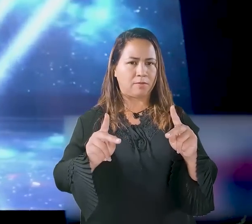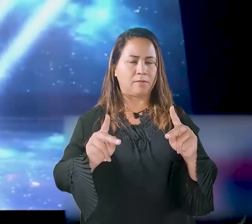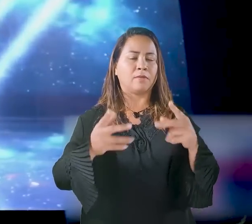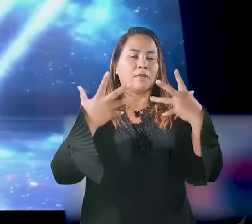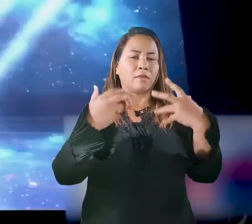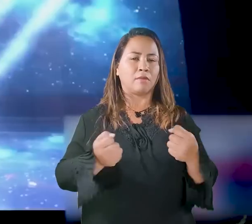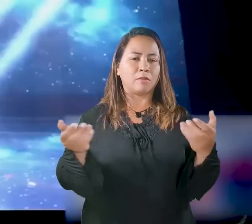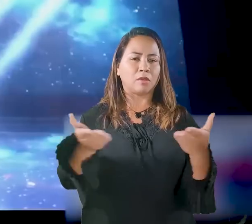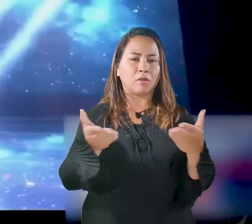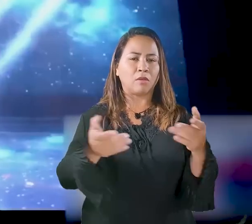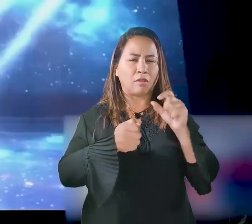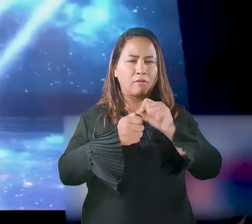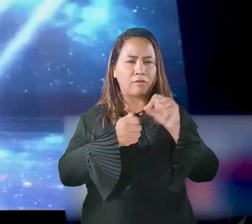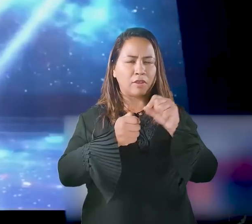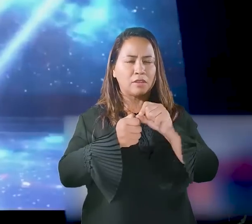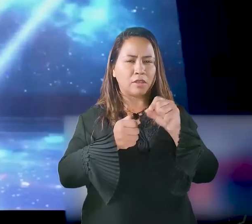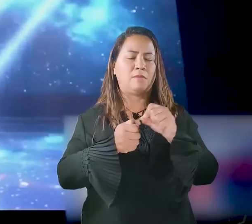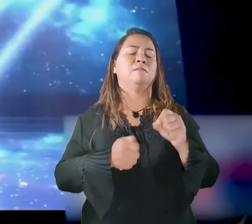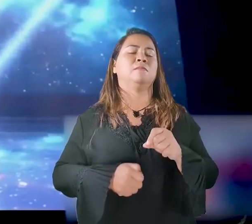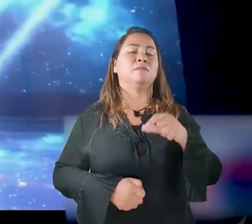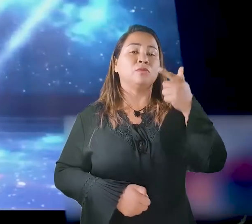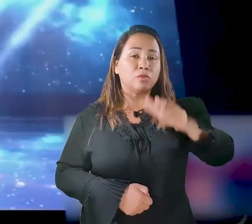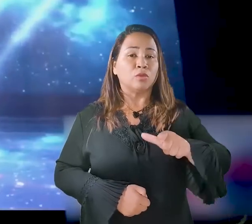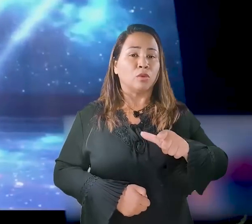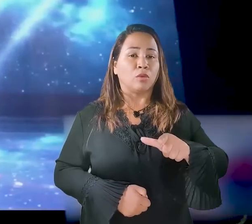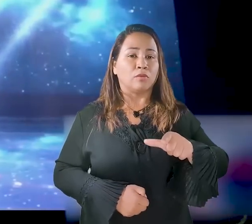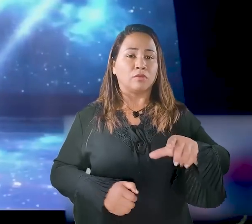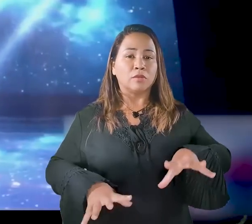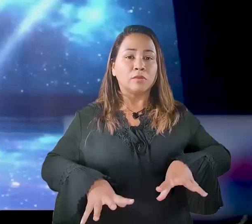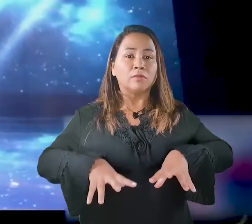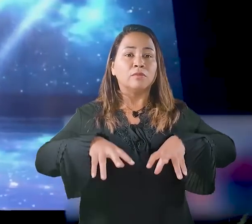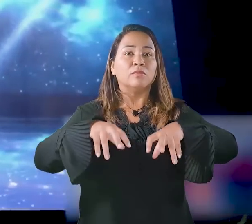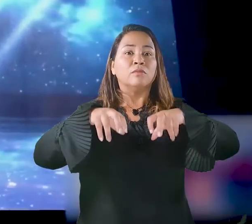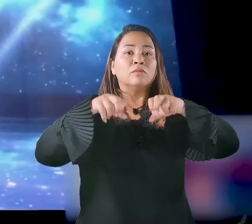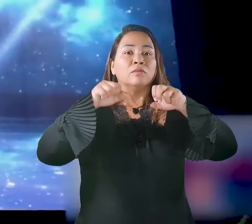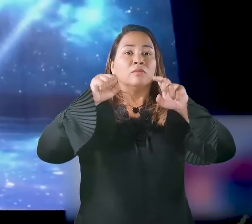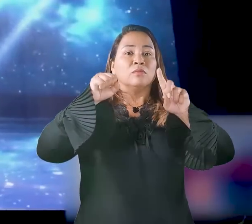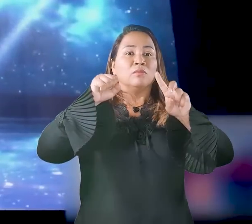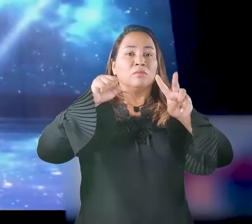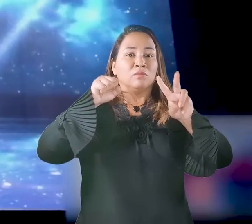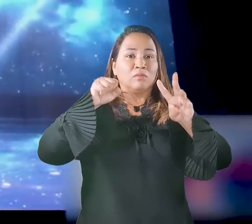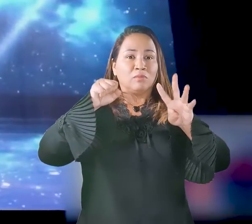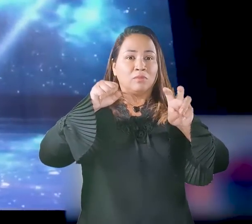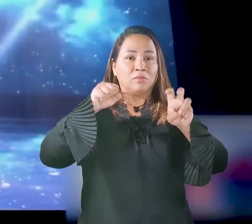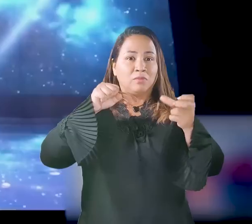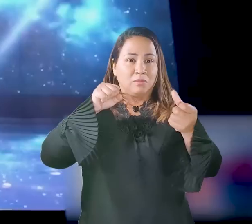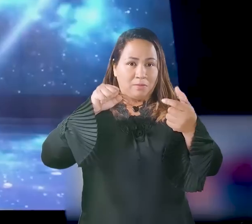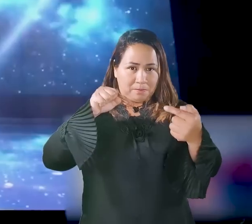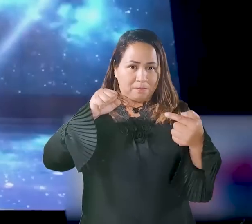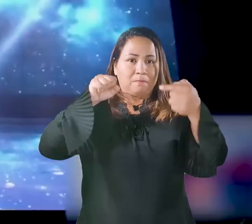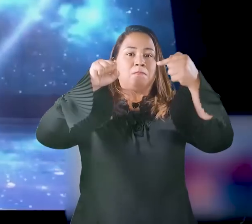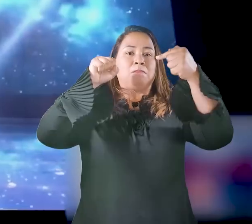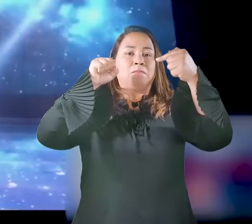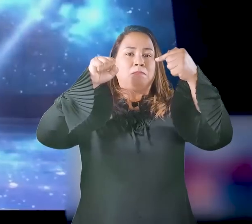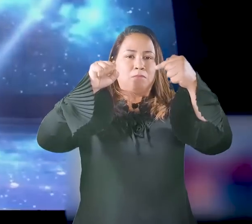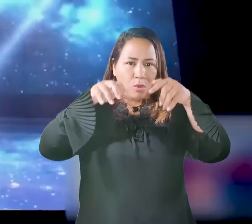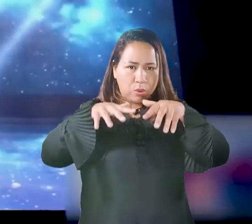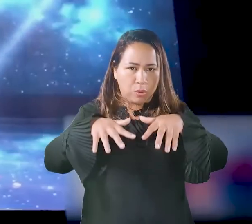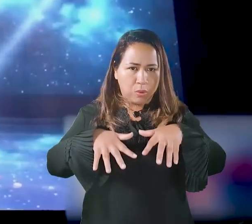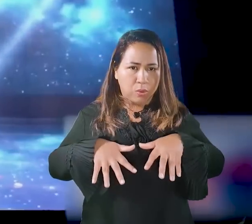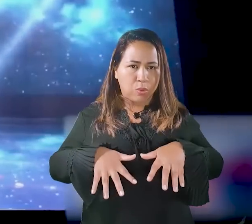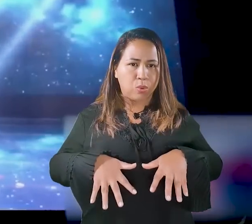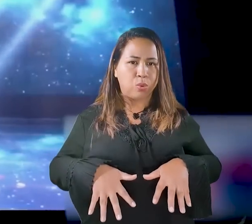soltando. Contando até 7 e mantém o pulmão vazio, como se você contasse 1, 2, 3, 4, 5, 6, 7. A gente vai repetir 3 vezes. Eu vou só